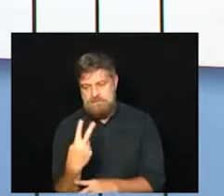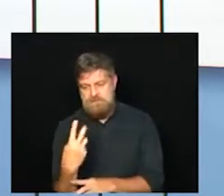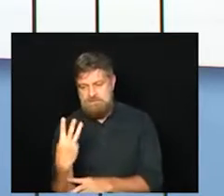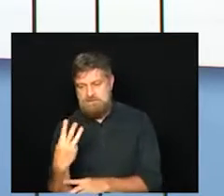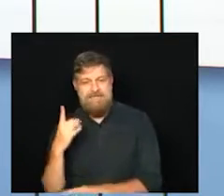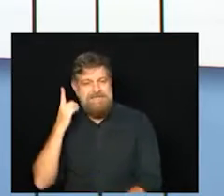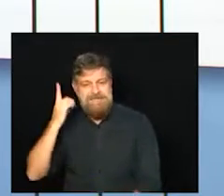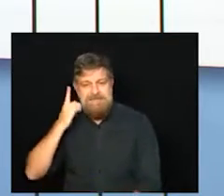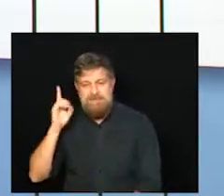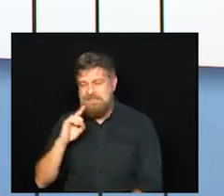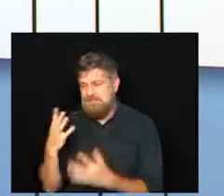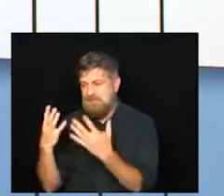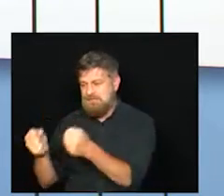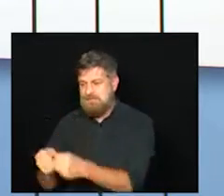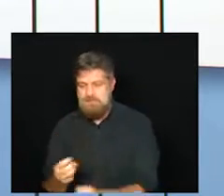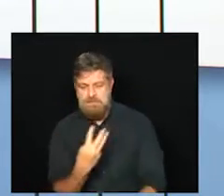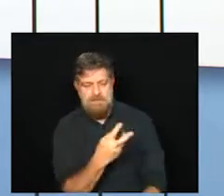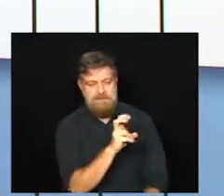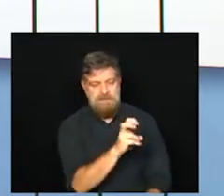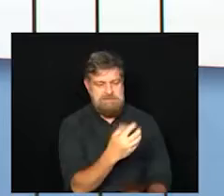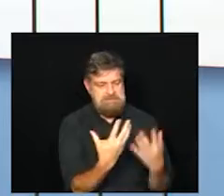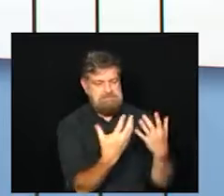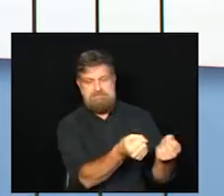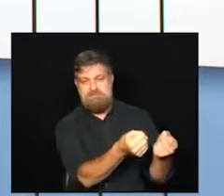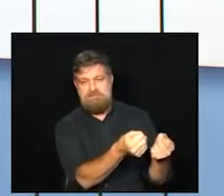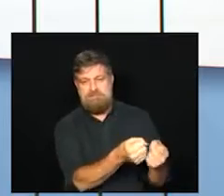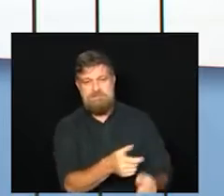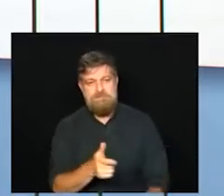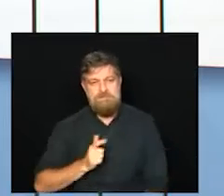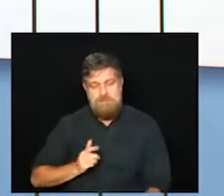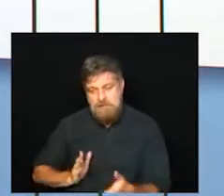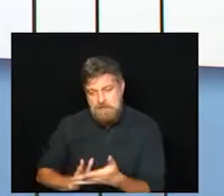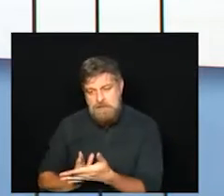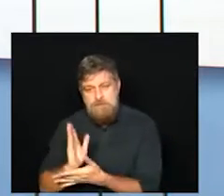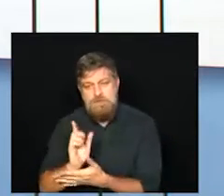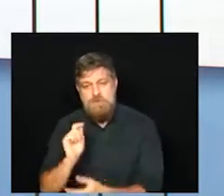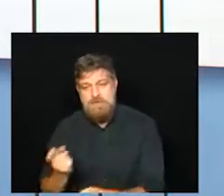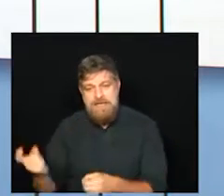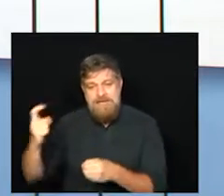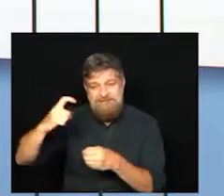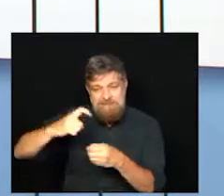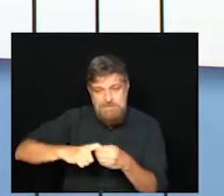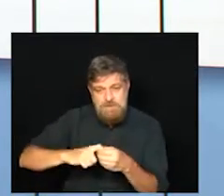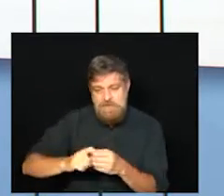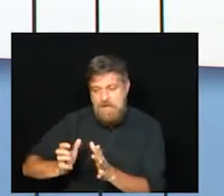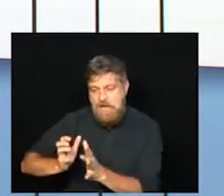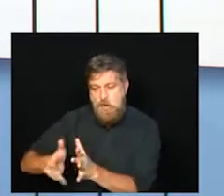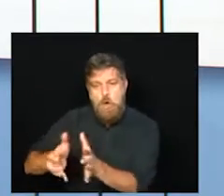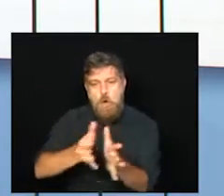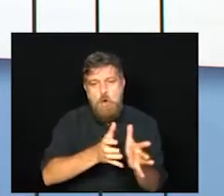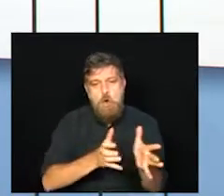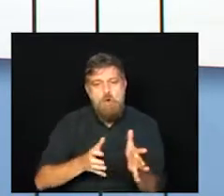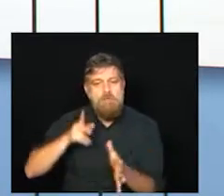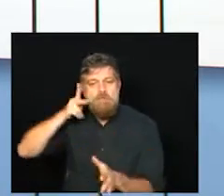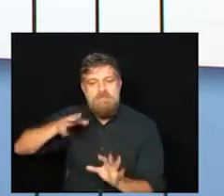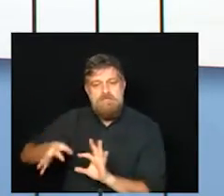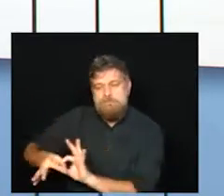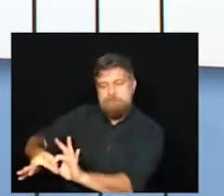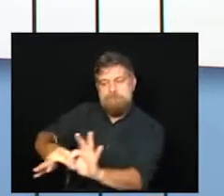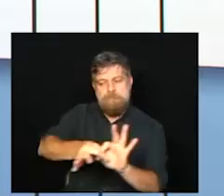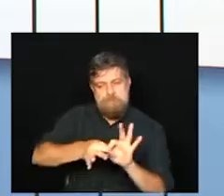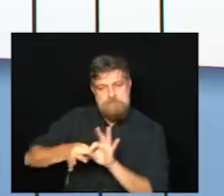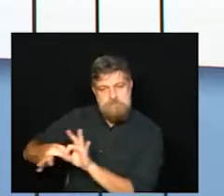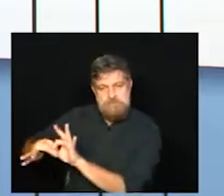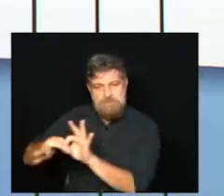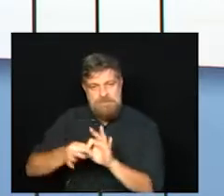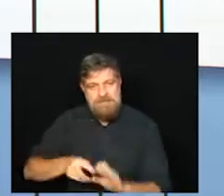423 deputados contra 35, e ainda foi aprovada a volta das coligações partidárias. Lembrando